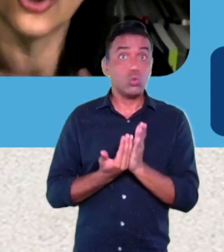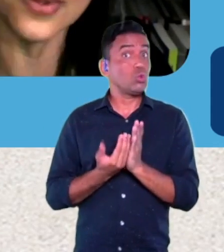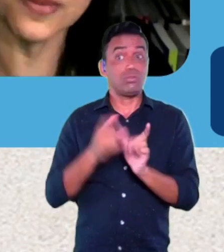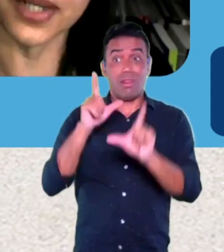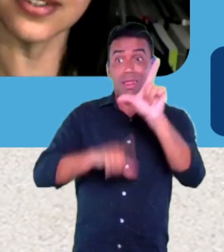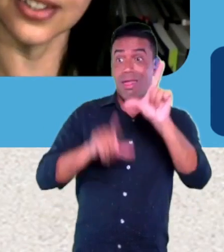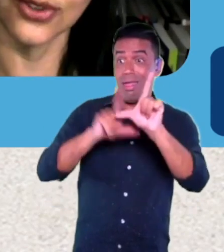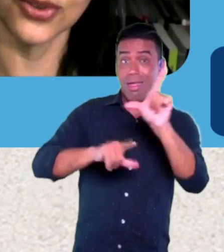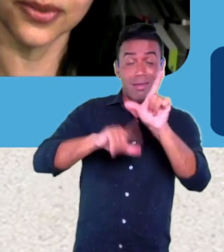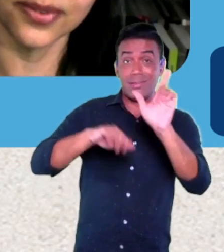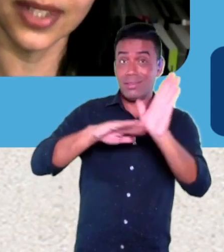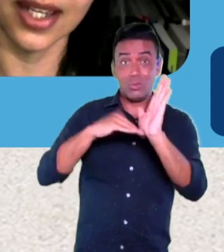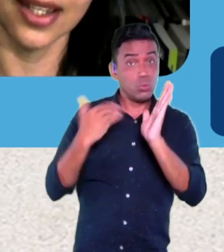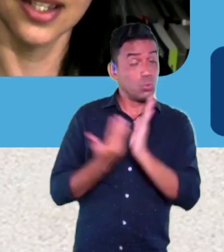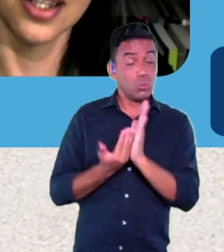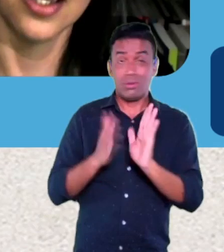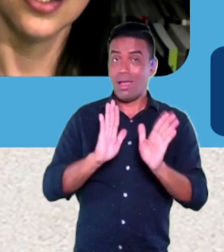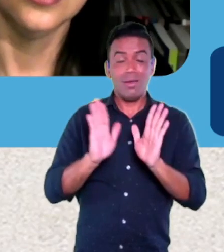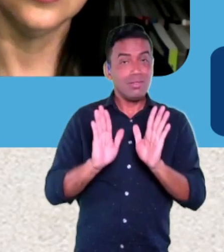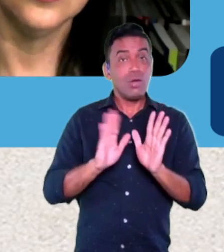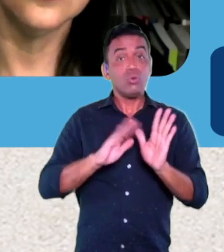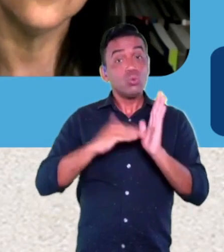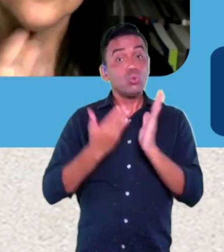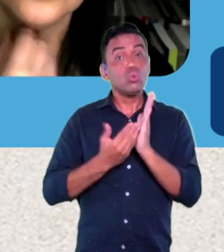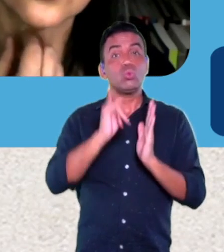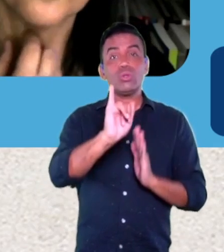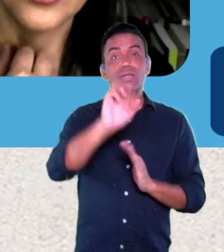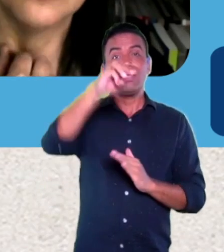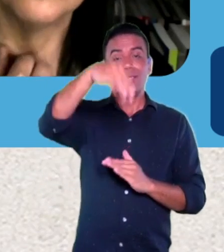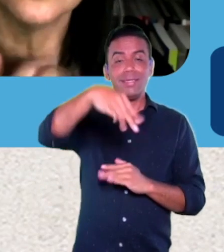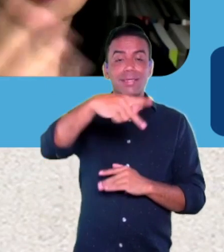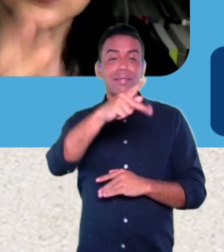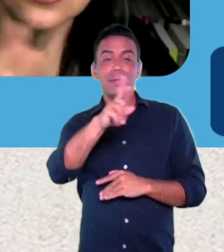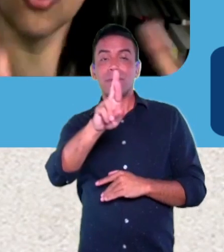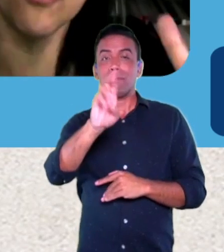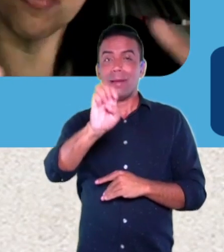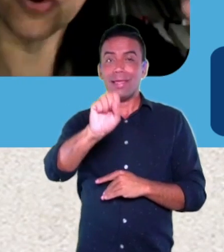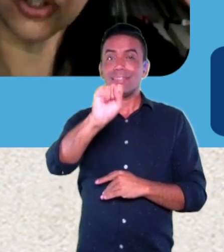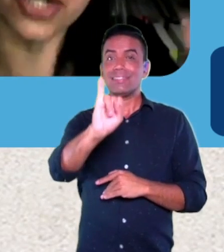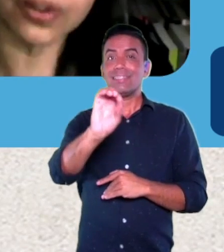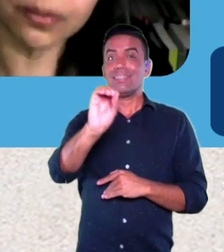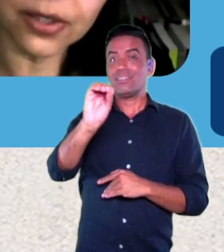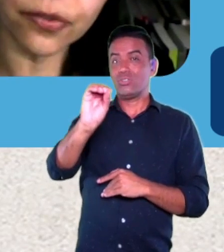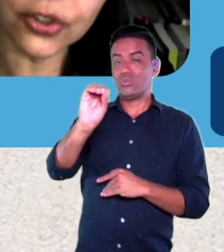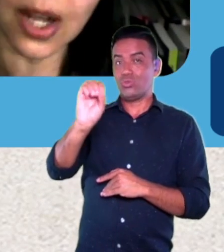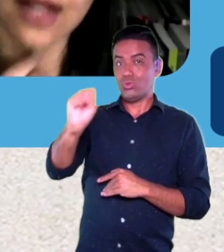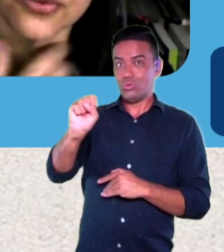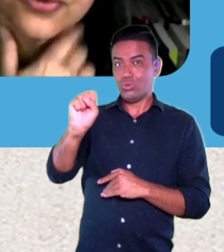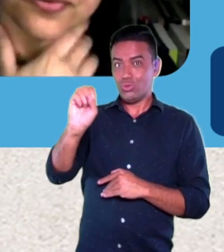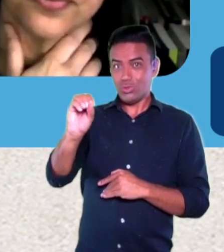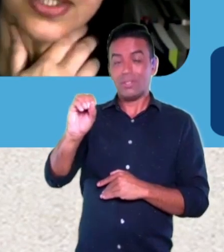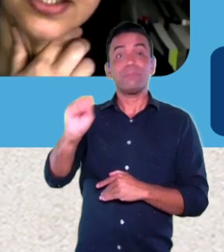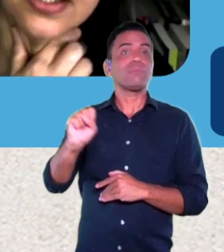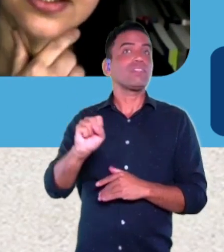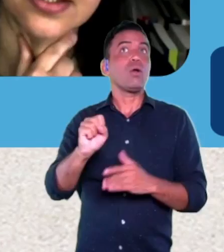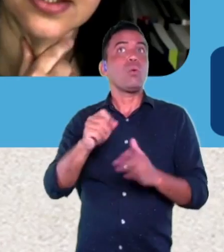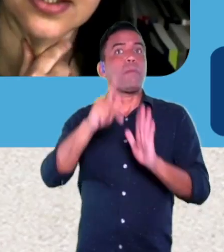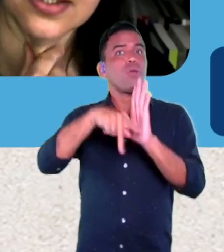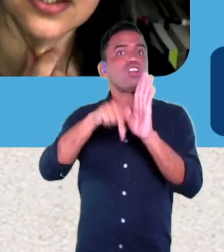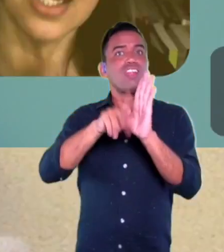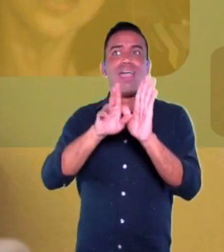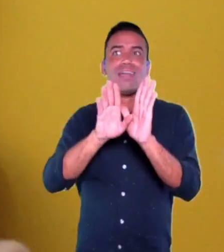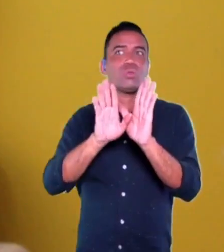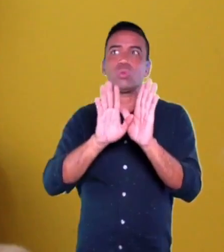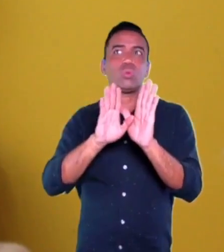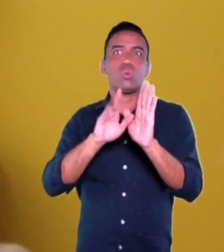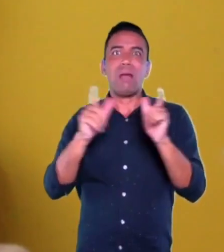ele é todo impreciso, né? E fiz Lindo. poemas assim como um projeto mais fechado, né?